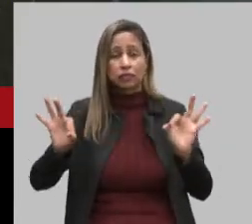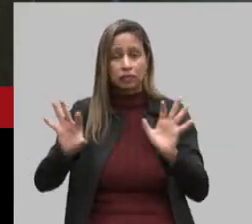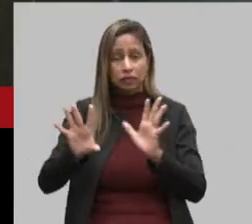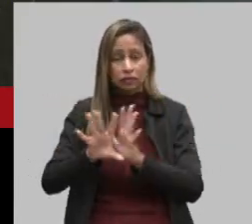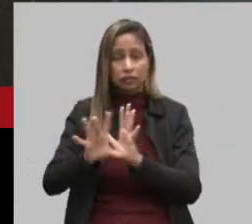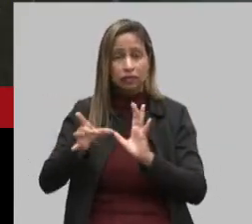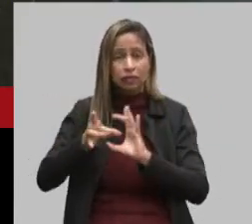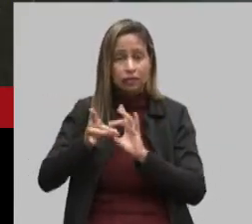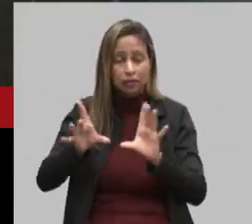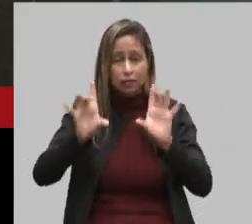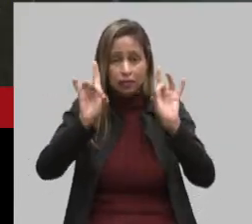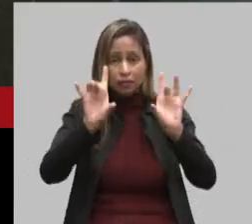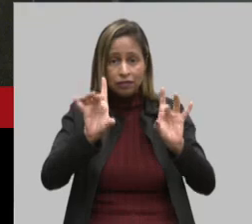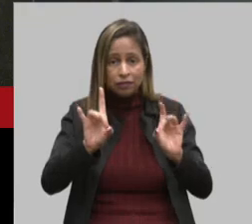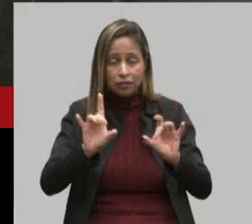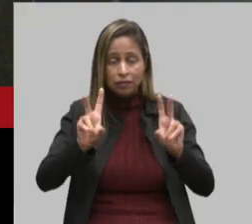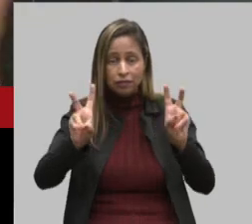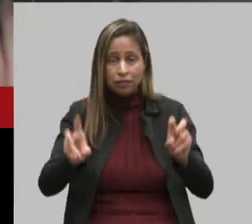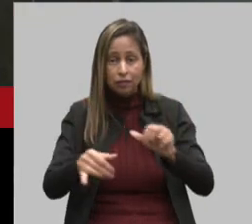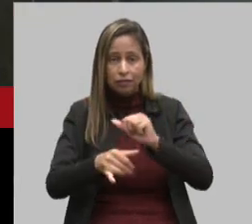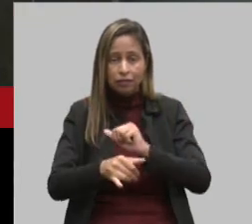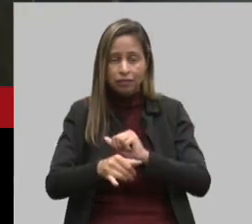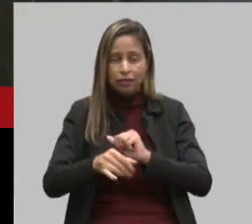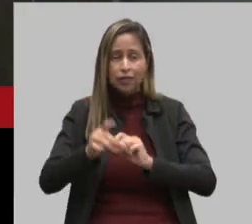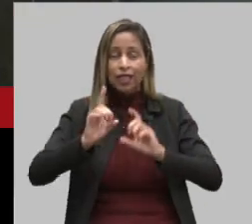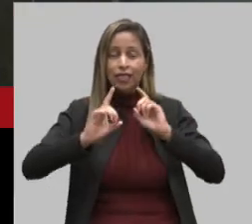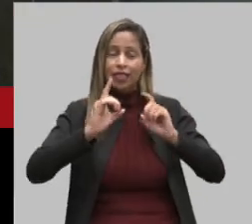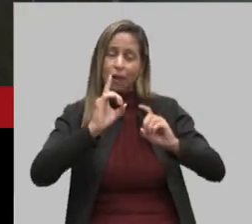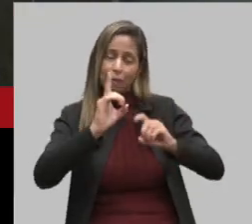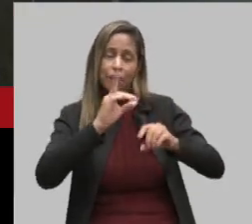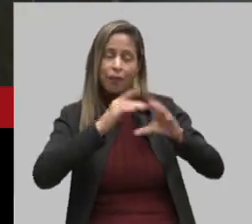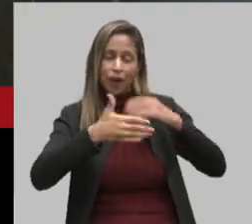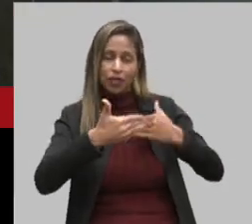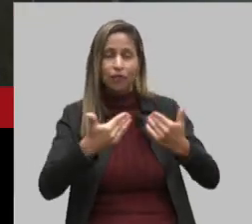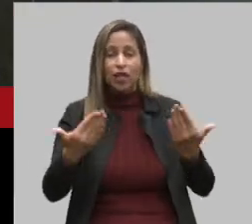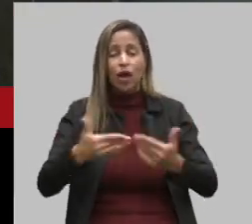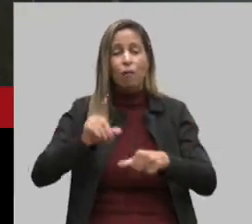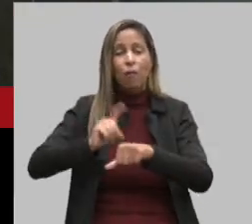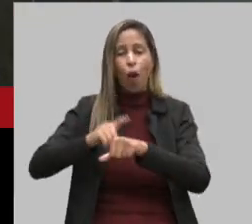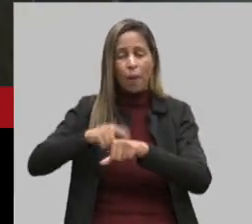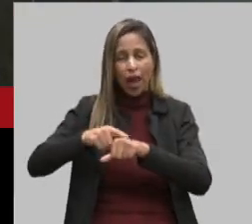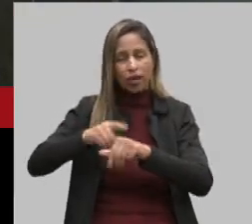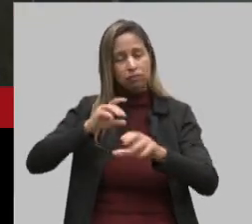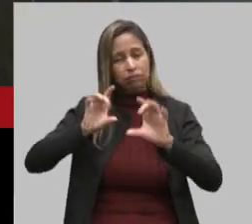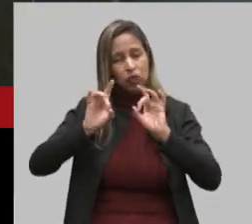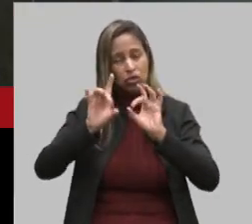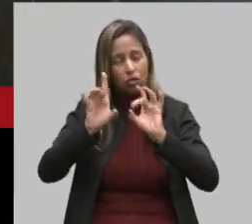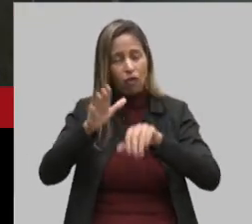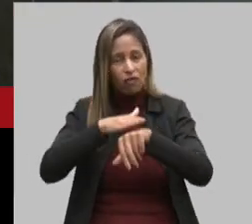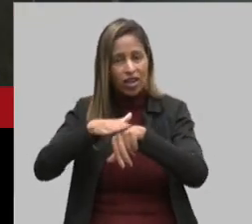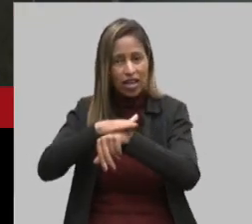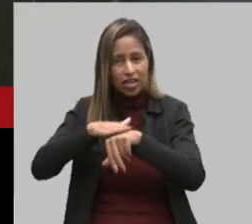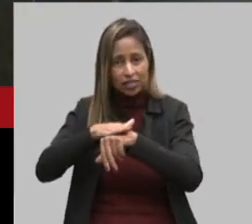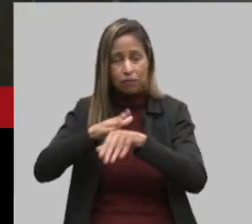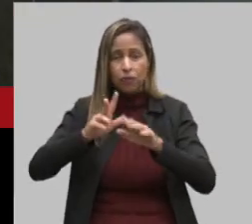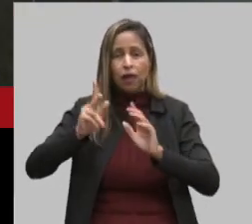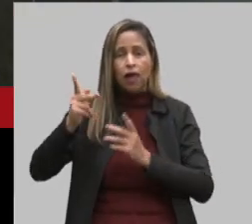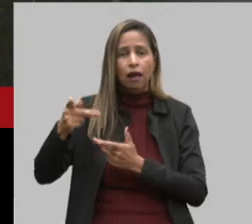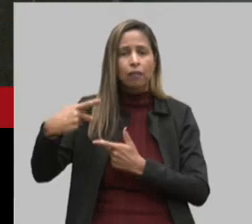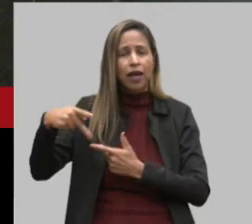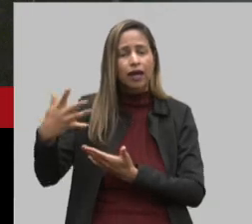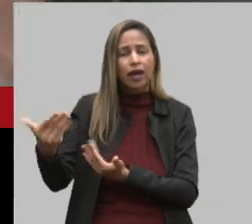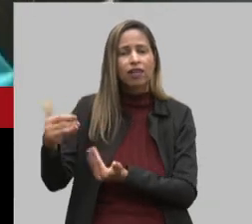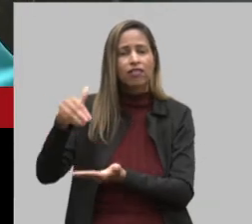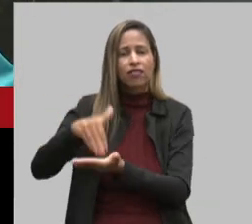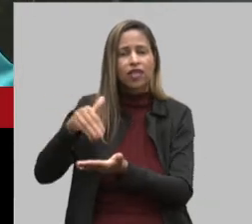priorização de um subtema será iniciado o debate do seguinte no momento de discussão e priorização a sessão plenária final será coordenada pelos